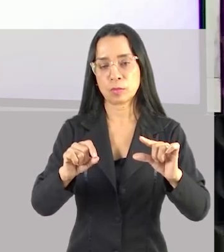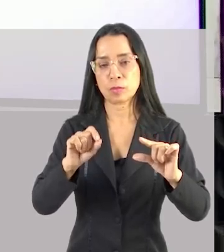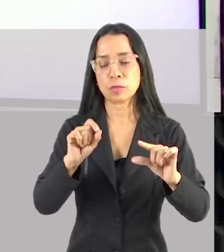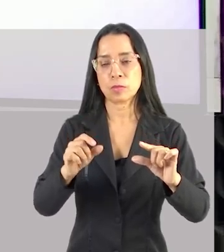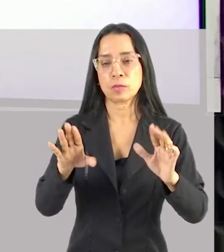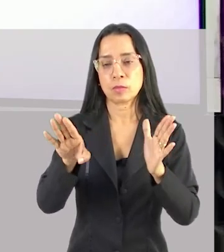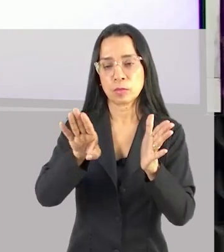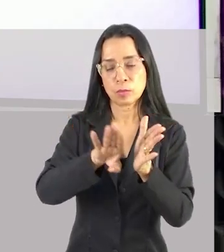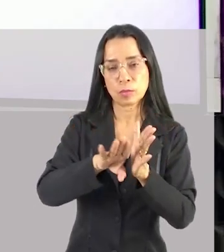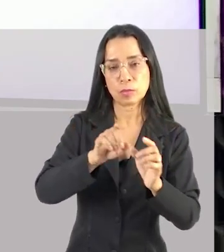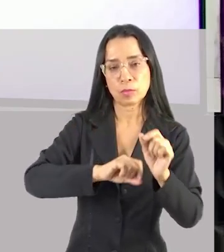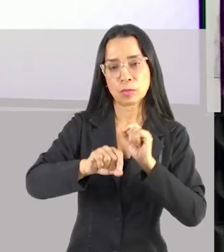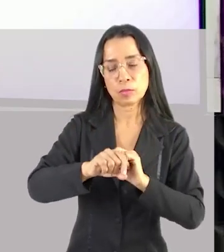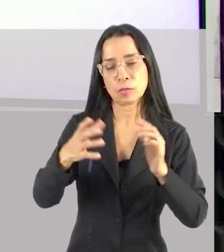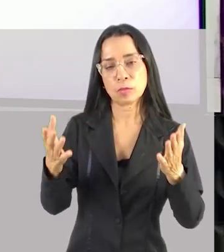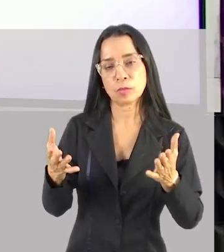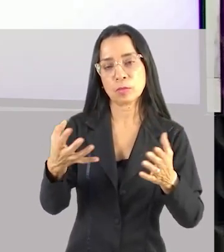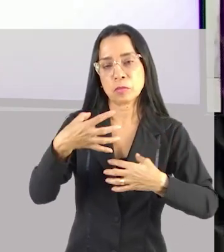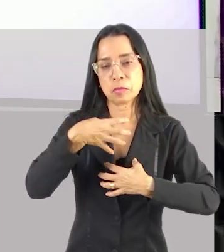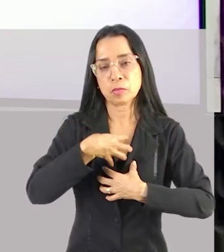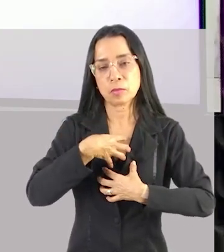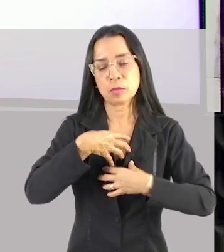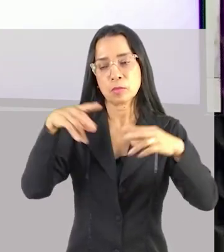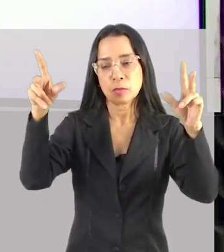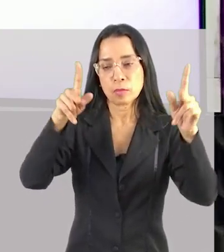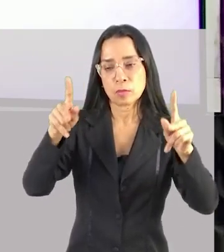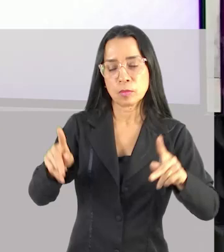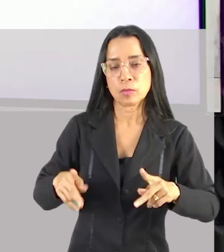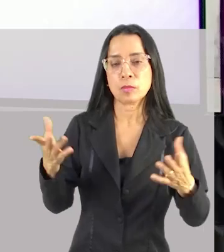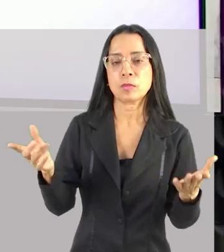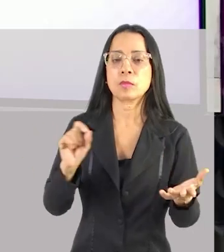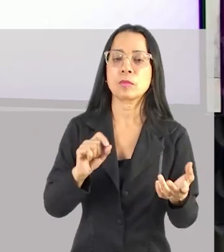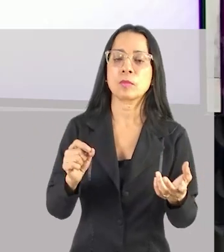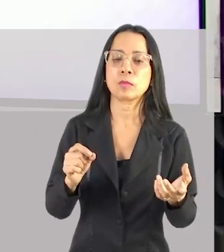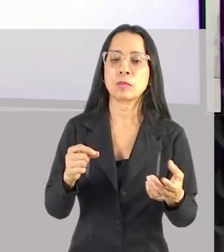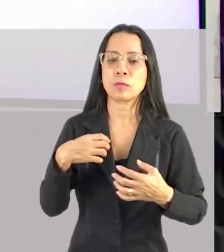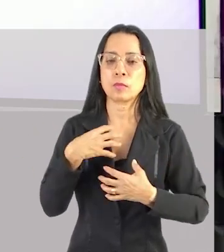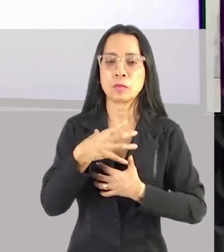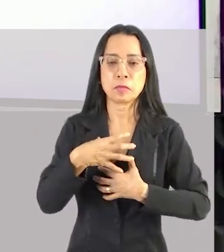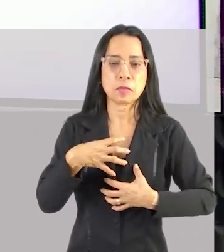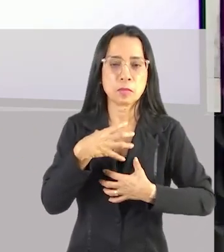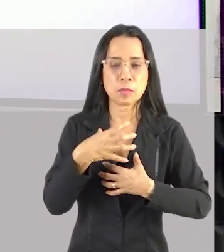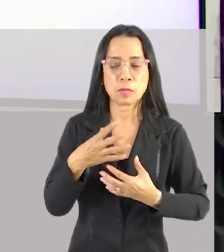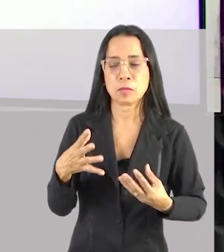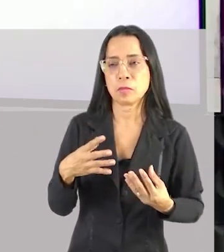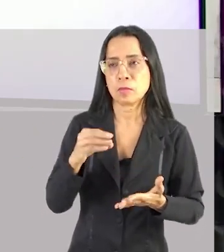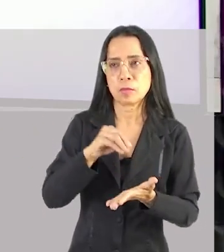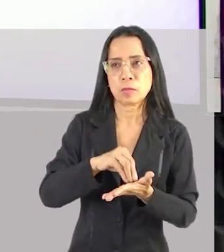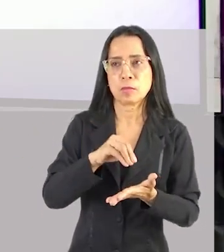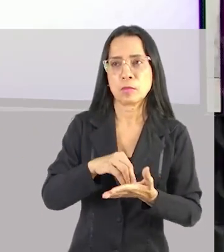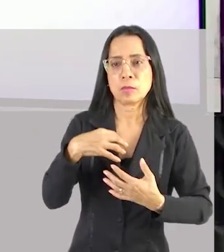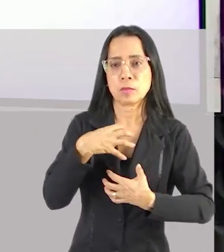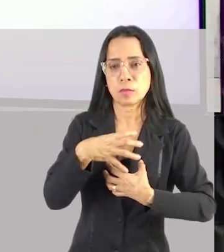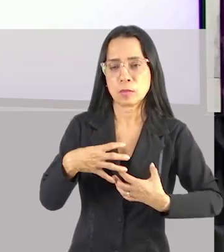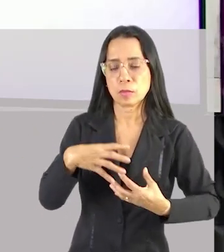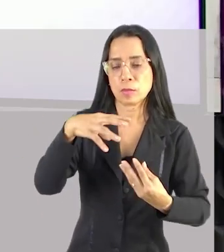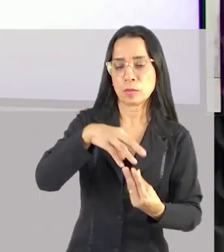para que a gente chegue a esse estado de paz interior, de imperturbabilidade da alma, que a